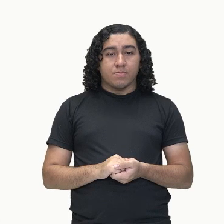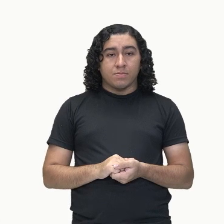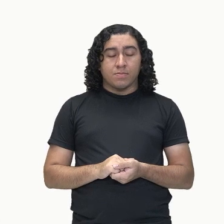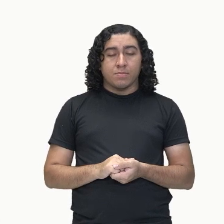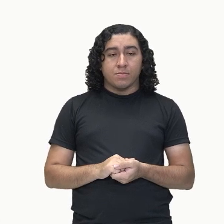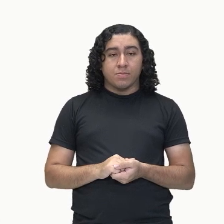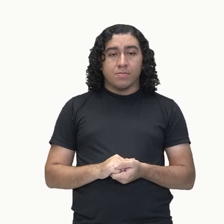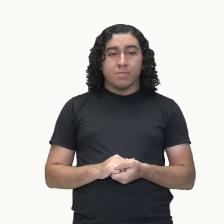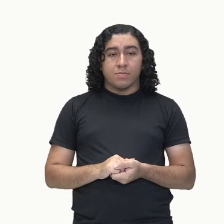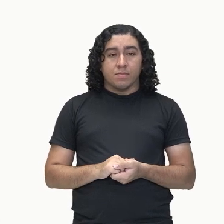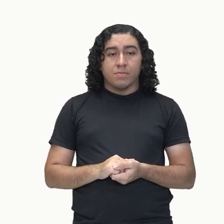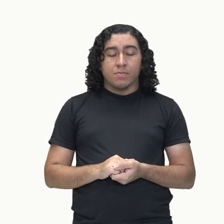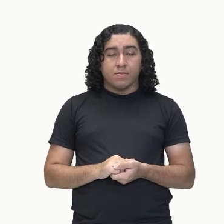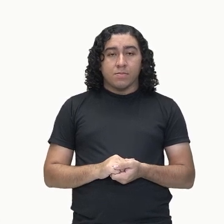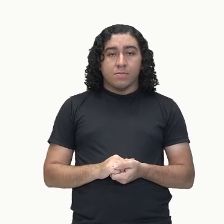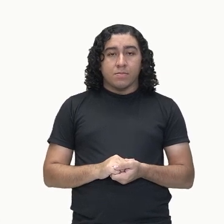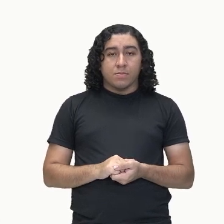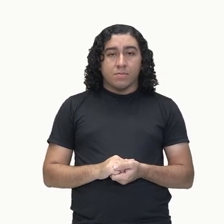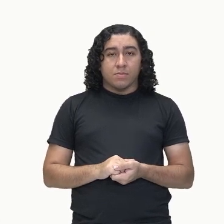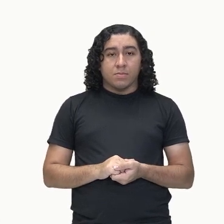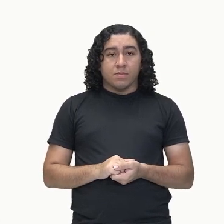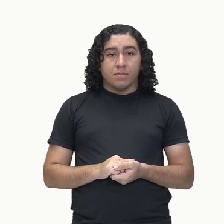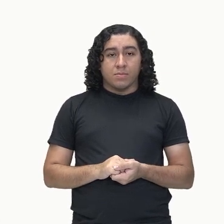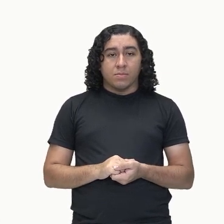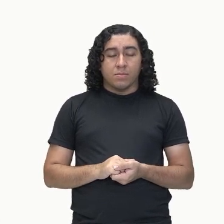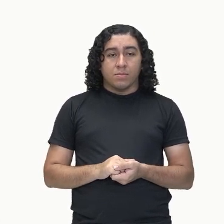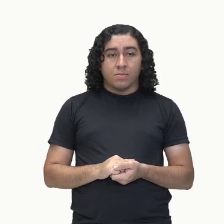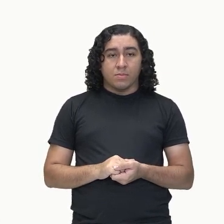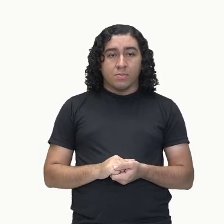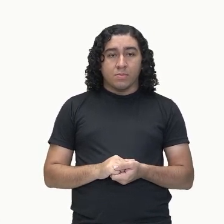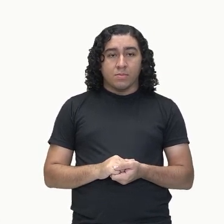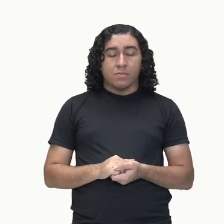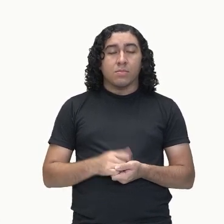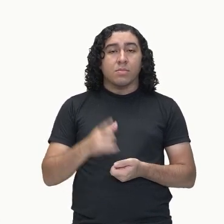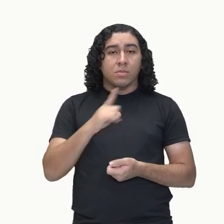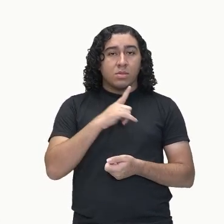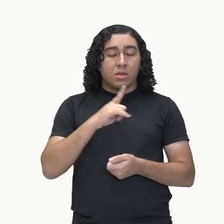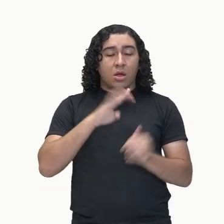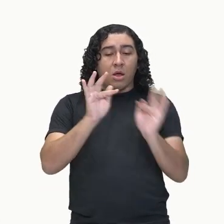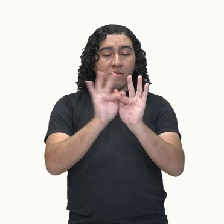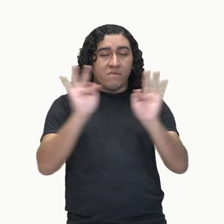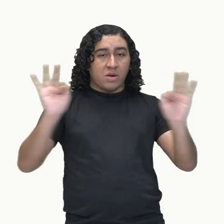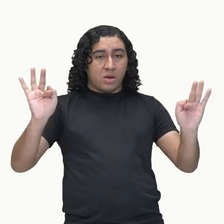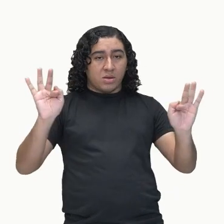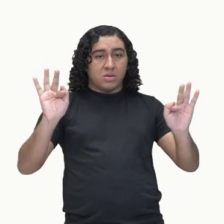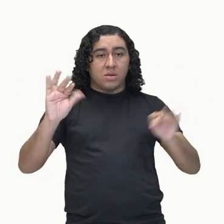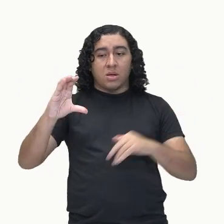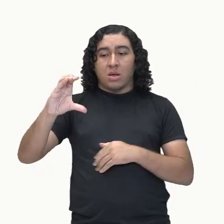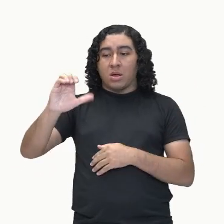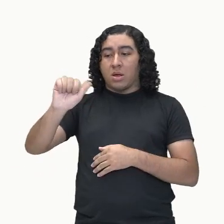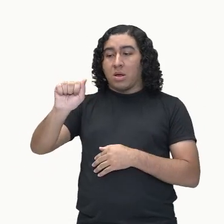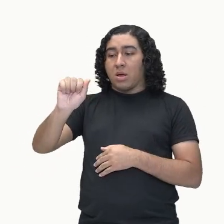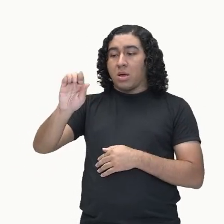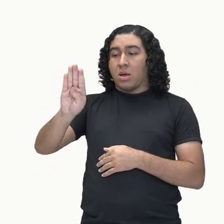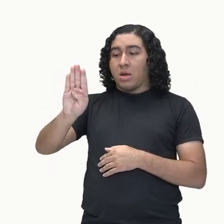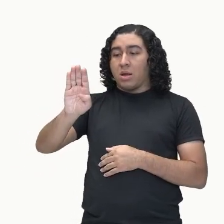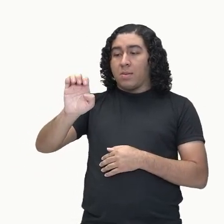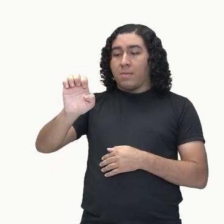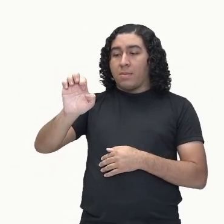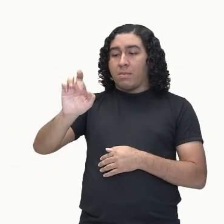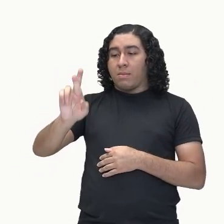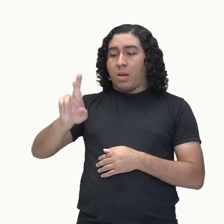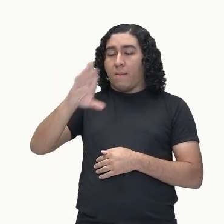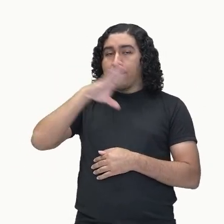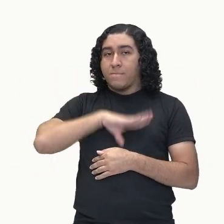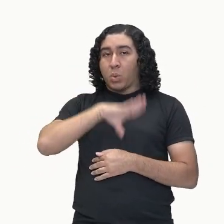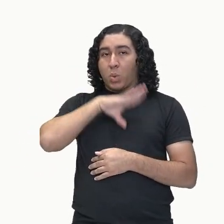português qual é que nós falamos que eu caiba que tu caib que ele caiba não é assim que nós falamos a gente